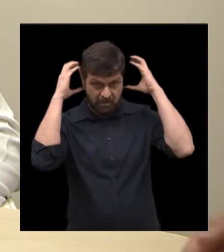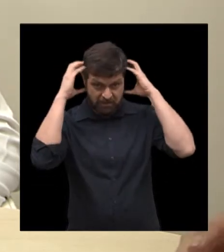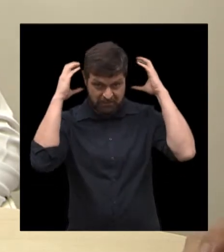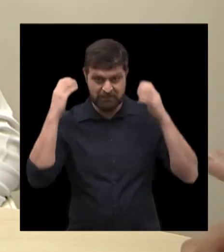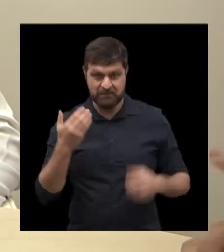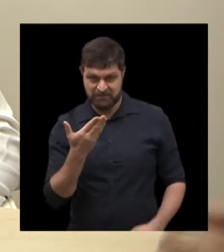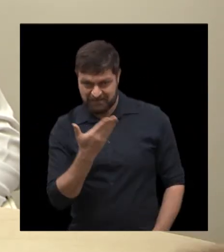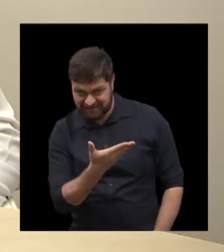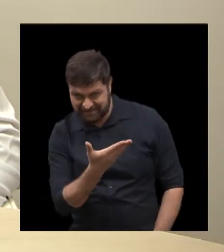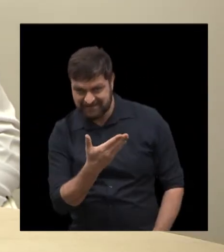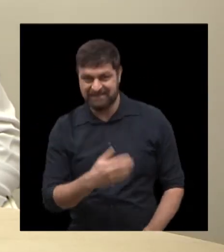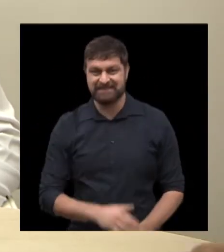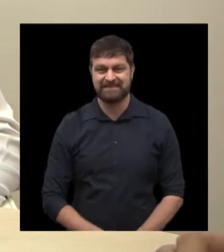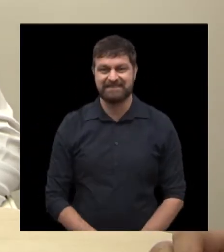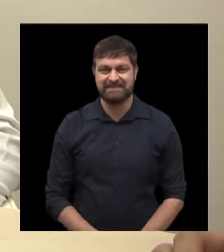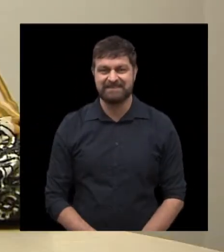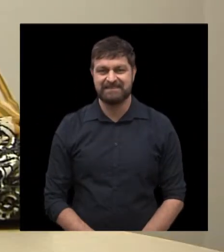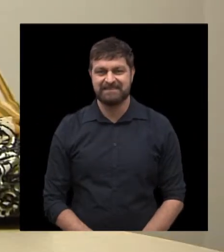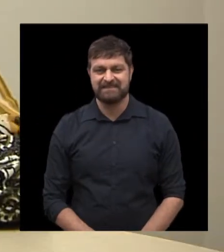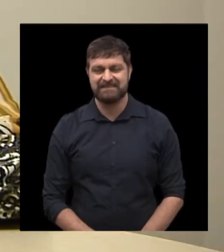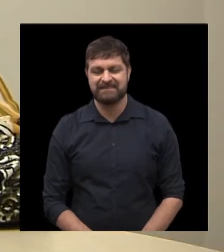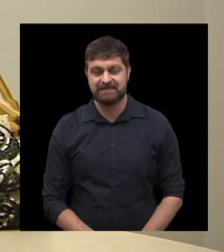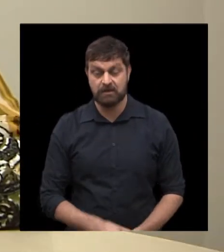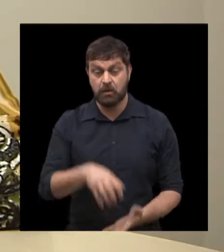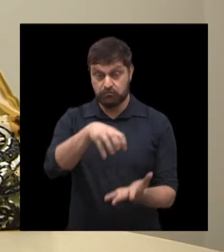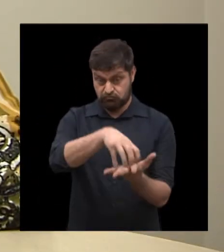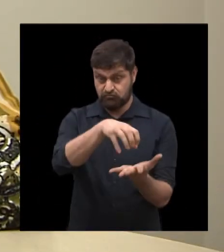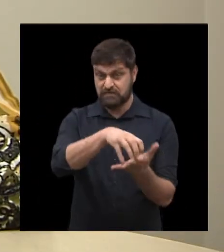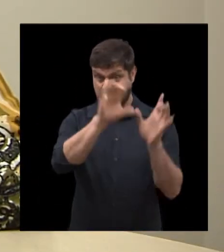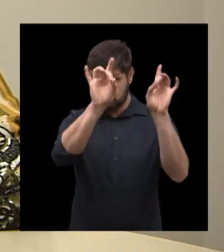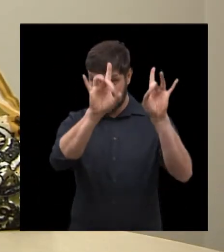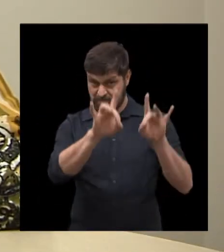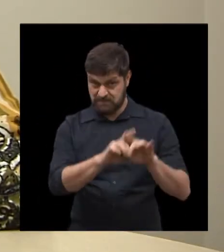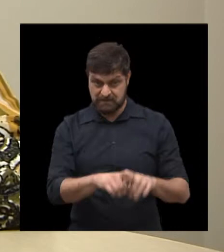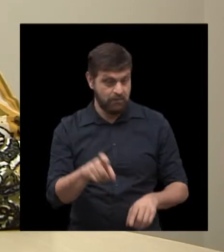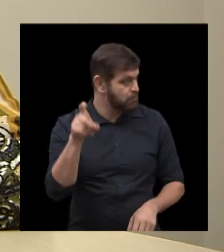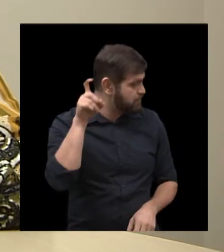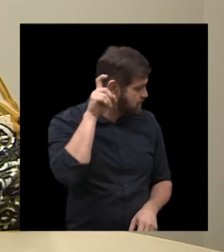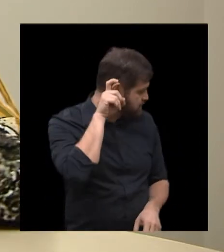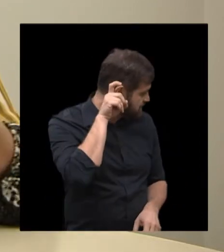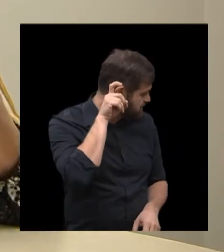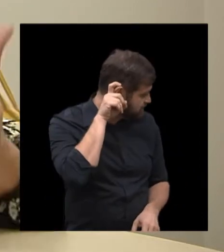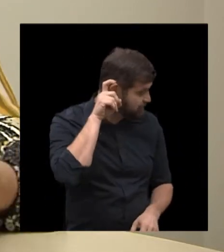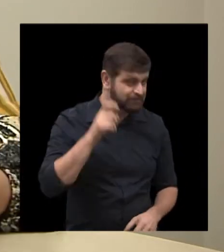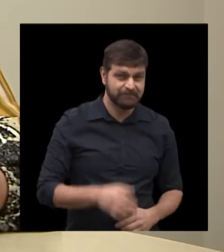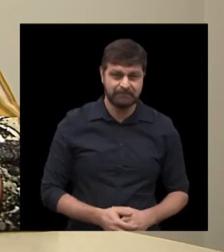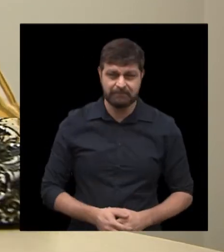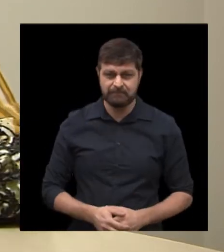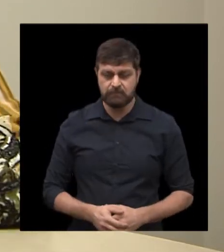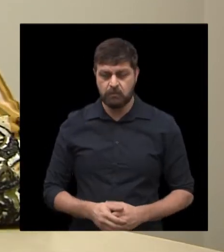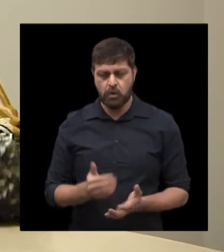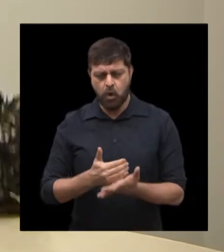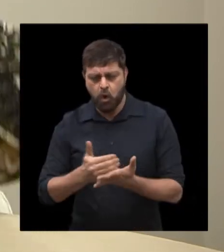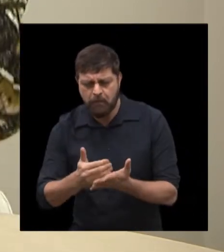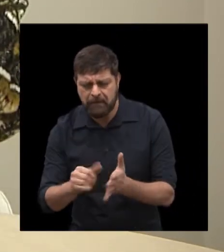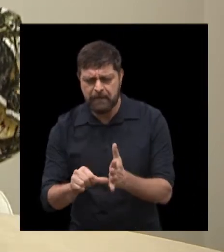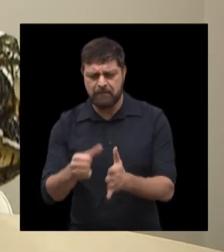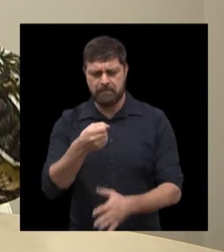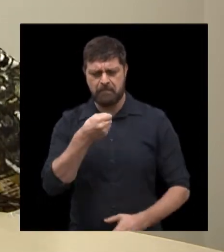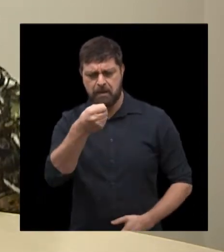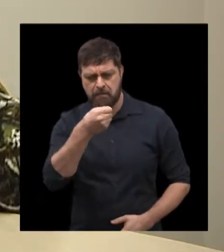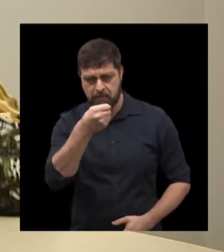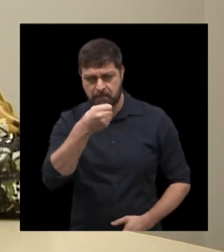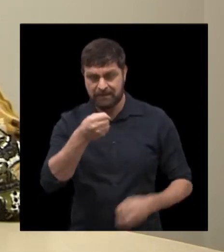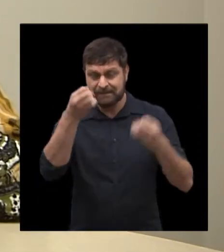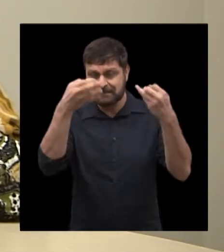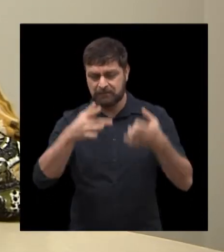Natasha Fregnani, aqui num centro especializado em aparelhos auditivos. No primeiro bloco, a gente encerrou falando sobre